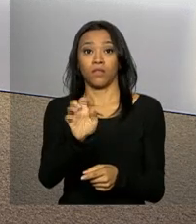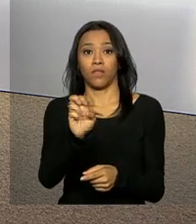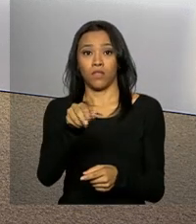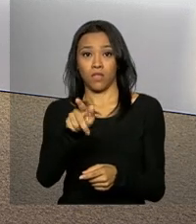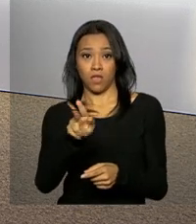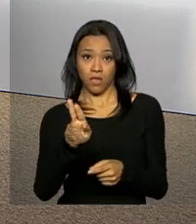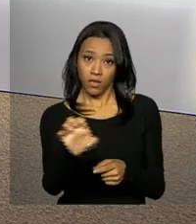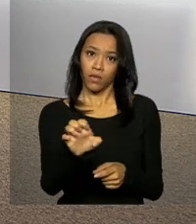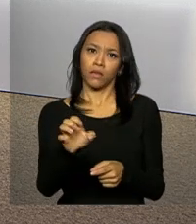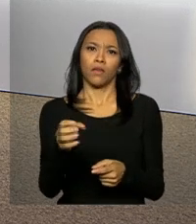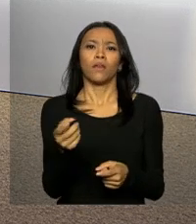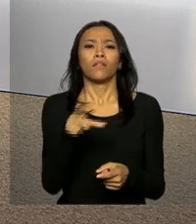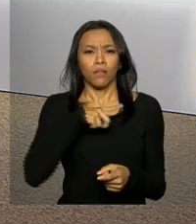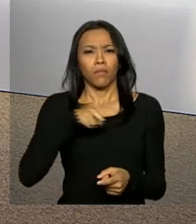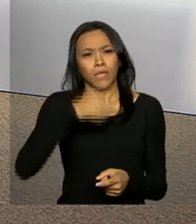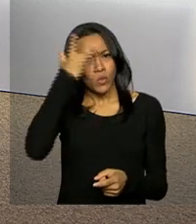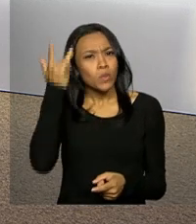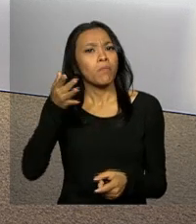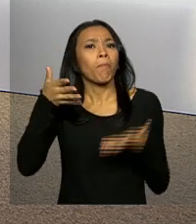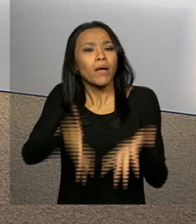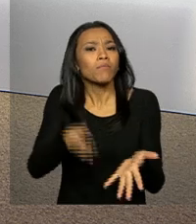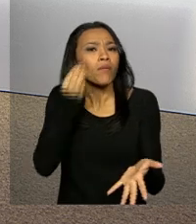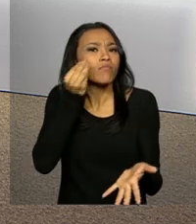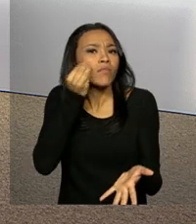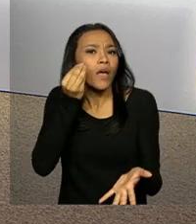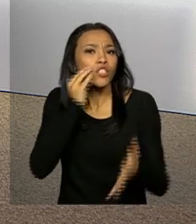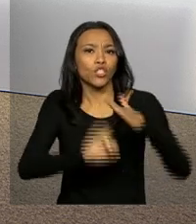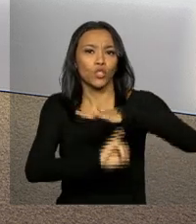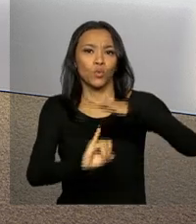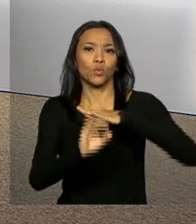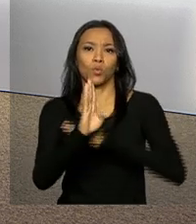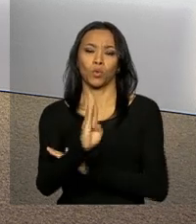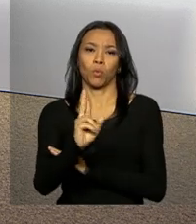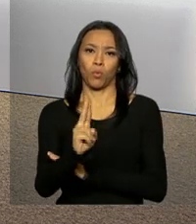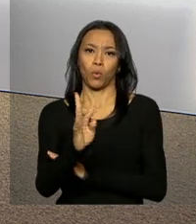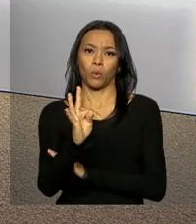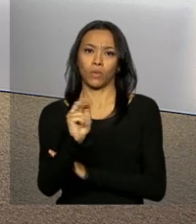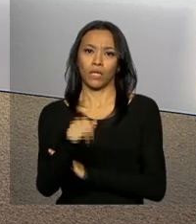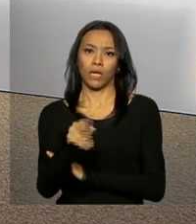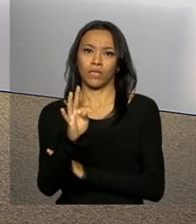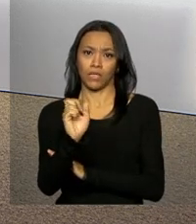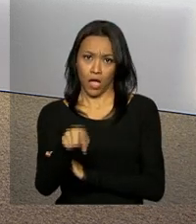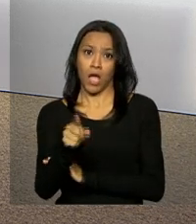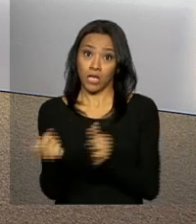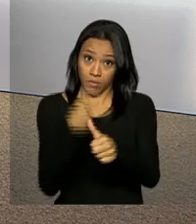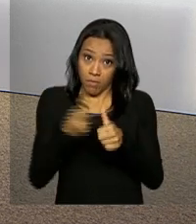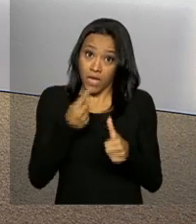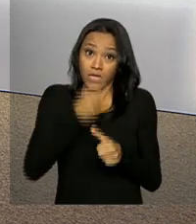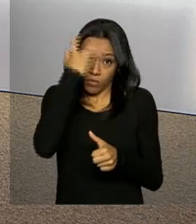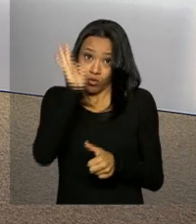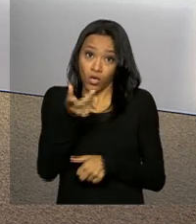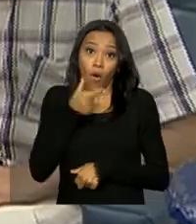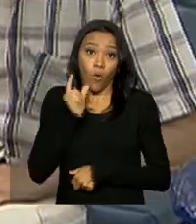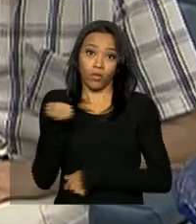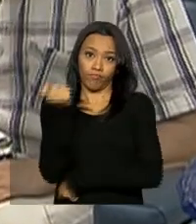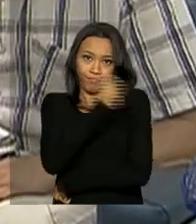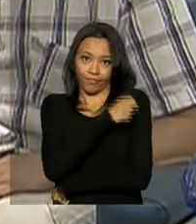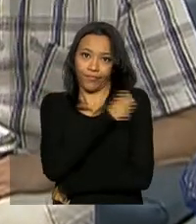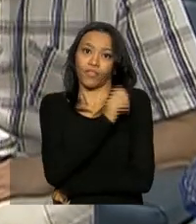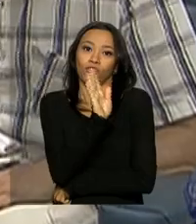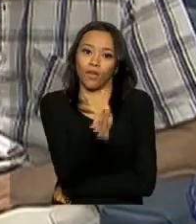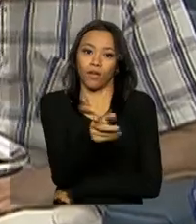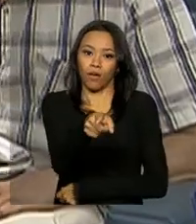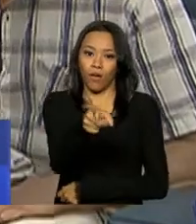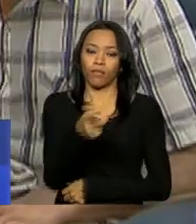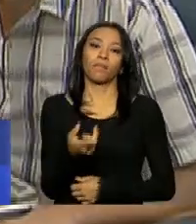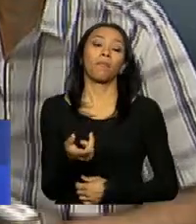dos testes realizados pelo Instituto Butantan. Os primeiros voluntários já foram vacinados ontem.